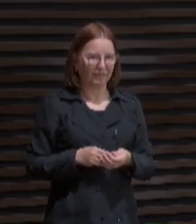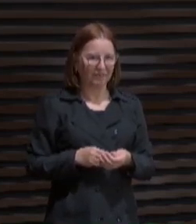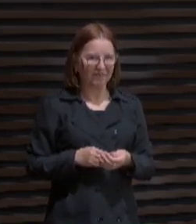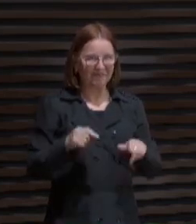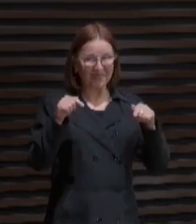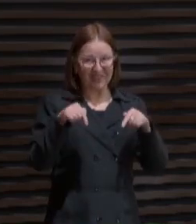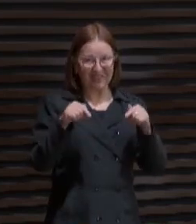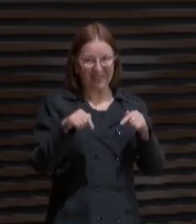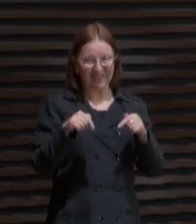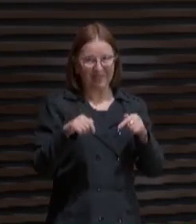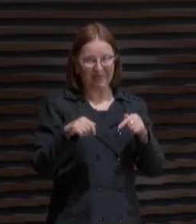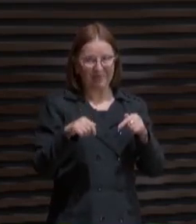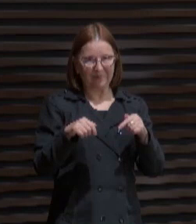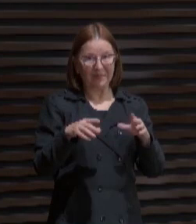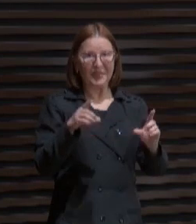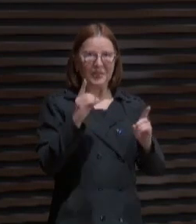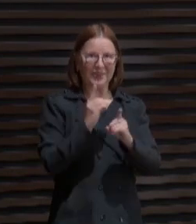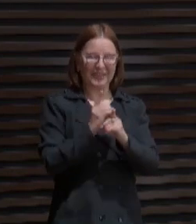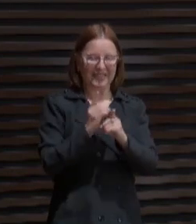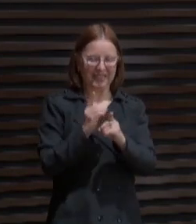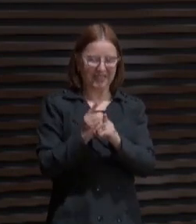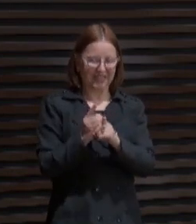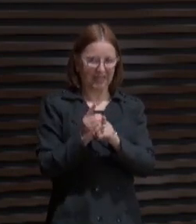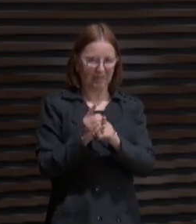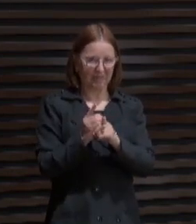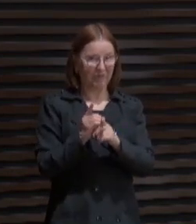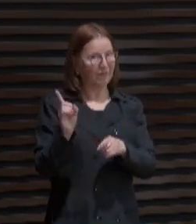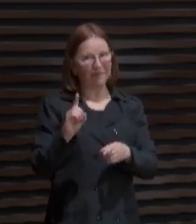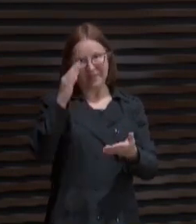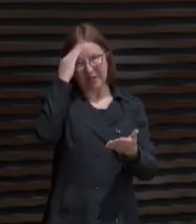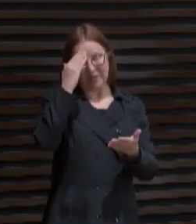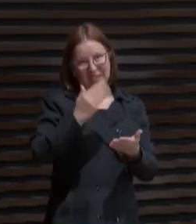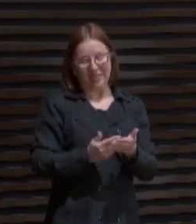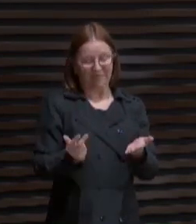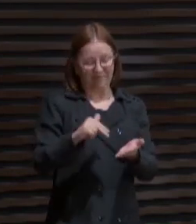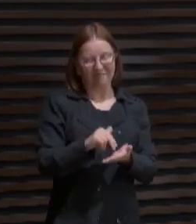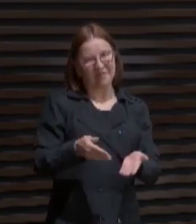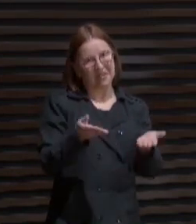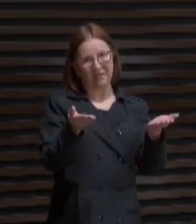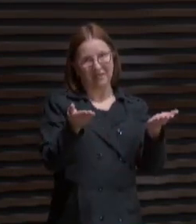Aqui, ainda os discípulos, repito, não criam na ressurreição.